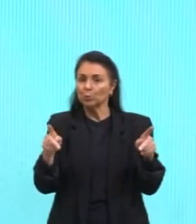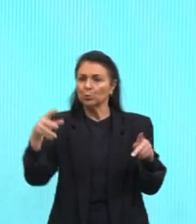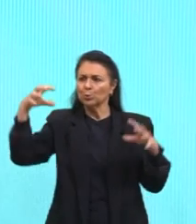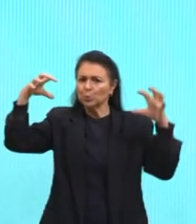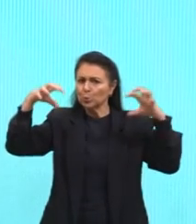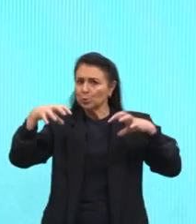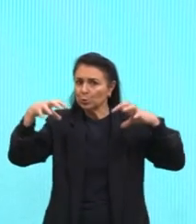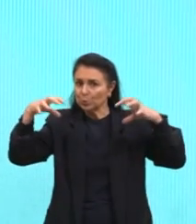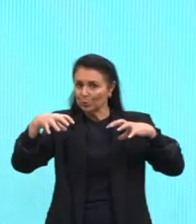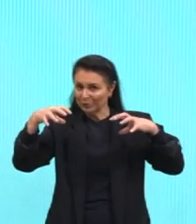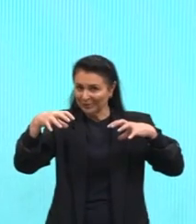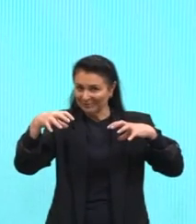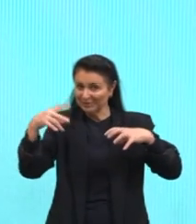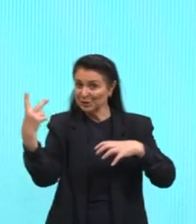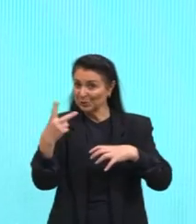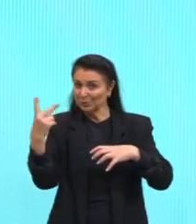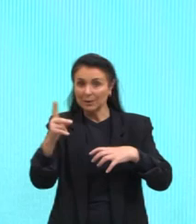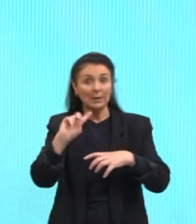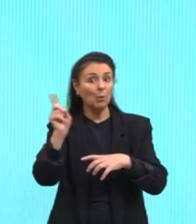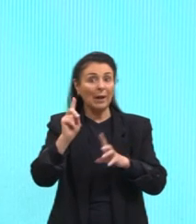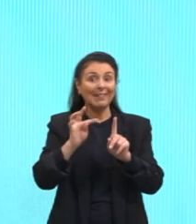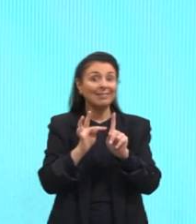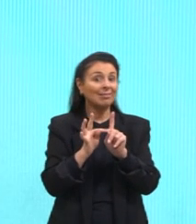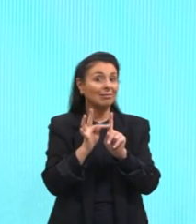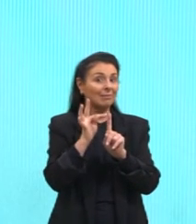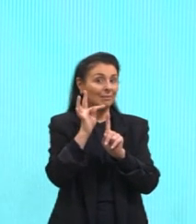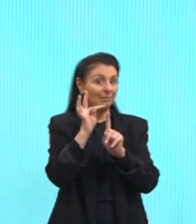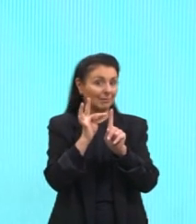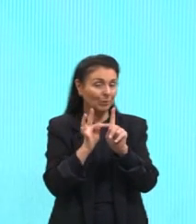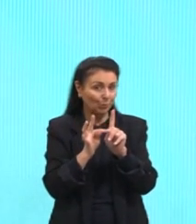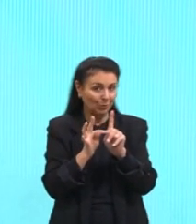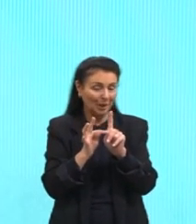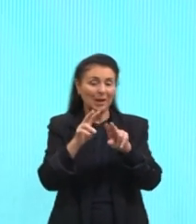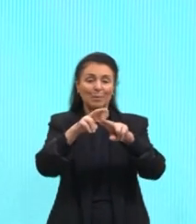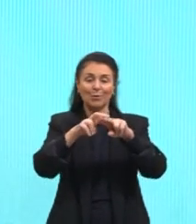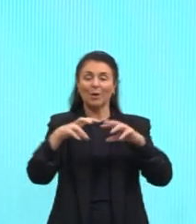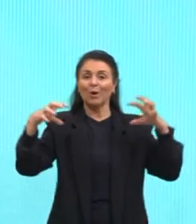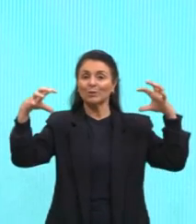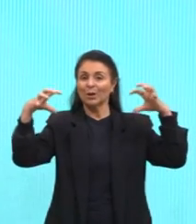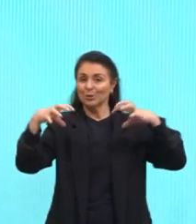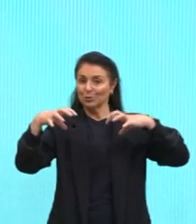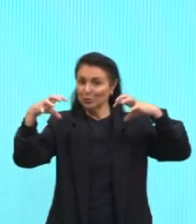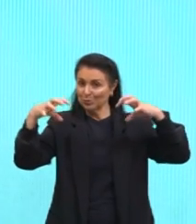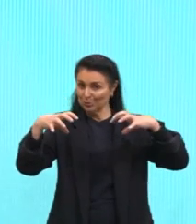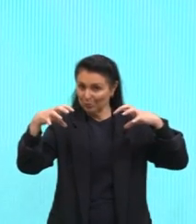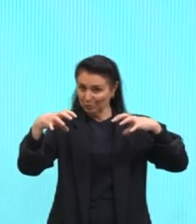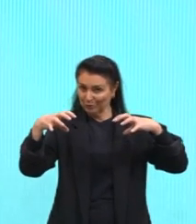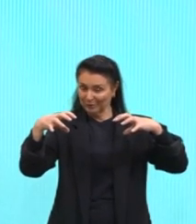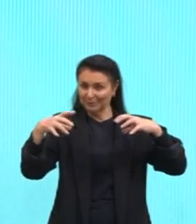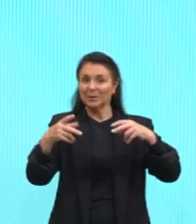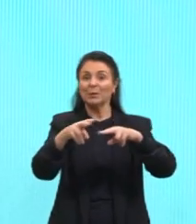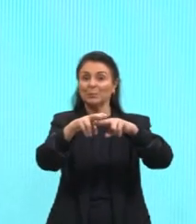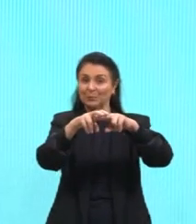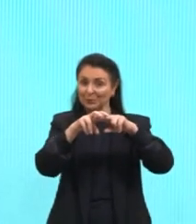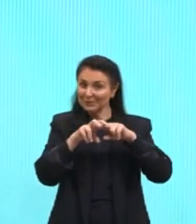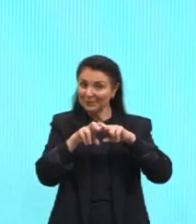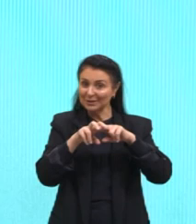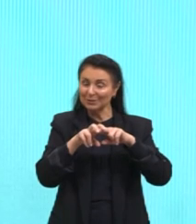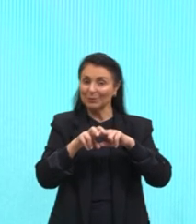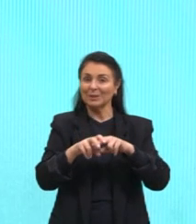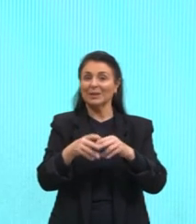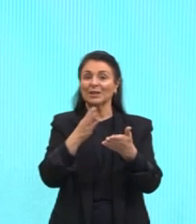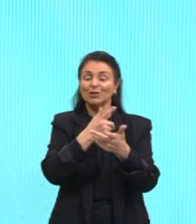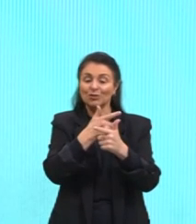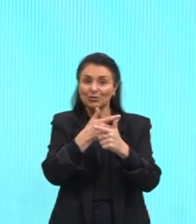dividida que tá sala não é por temperatura está e por chuva tá então ela vai ter essa sazonalidade da chuva então